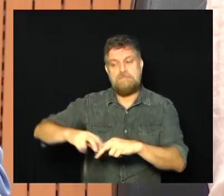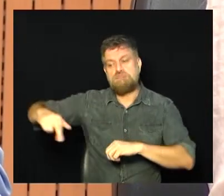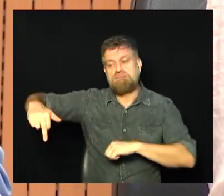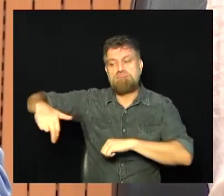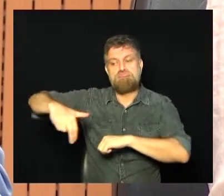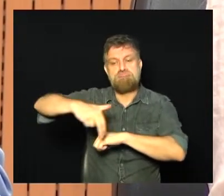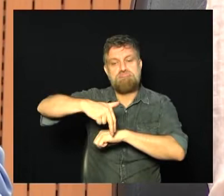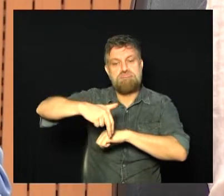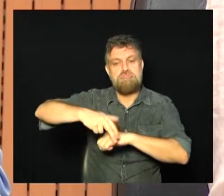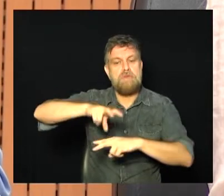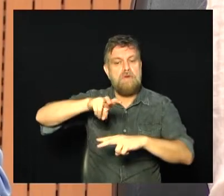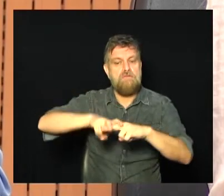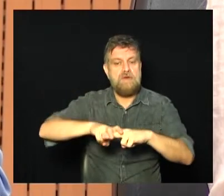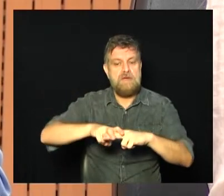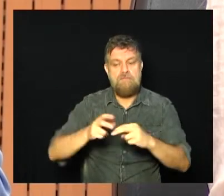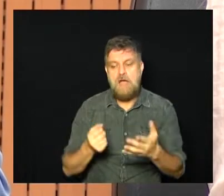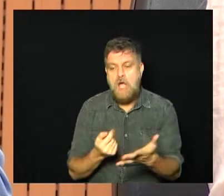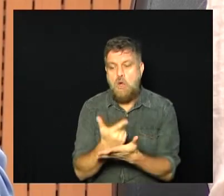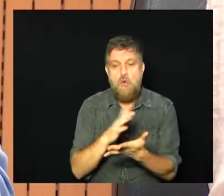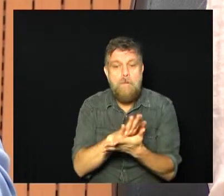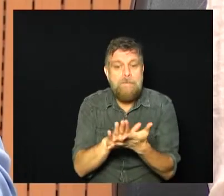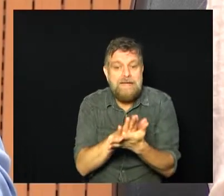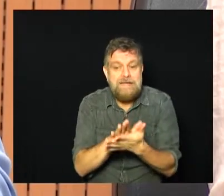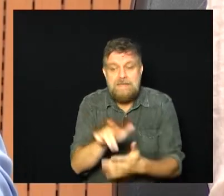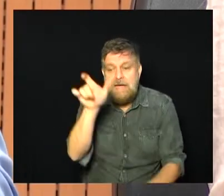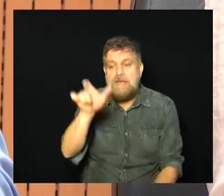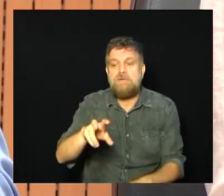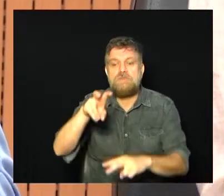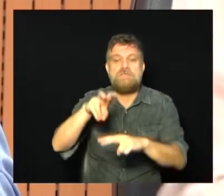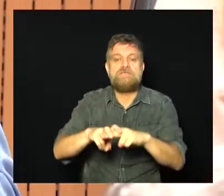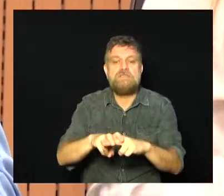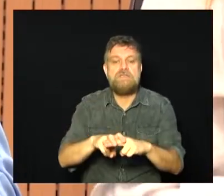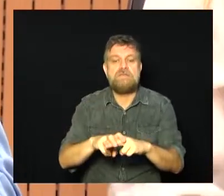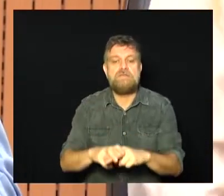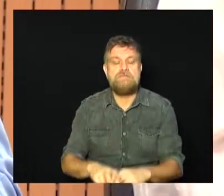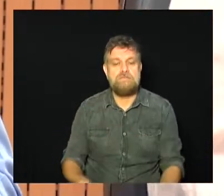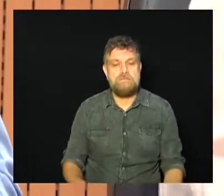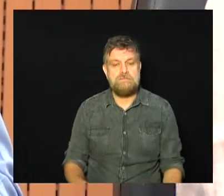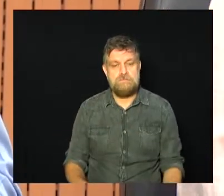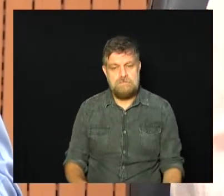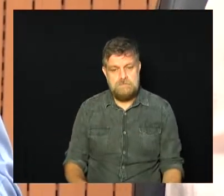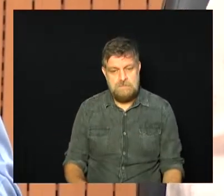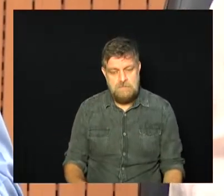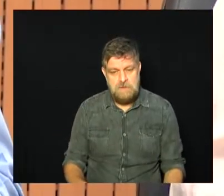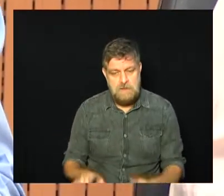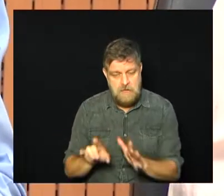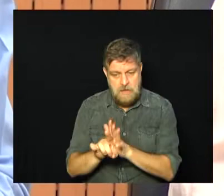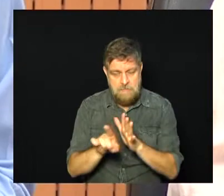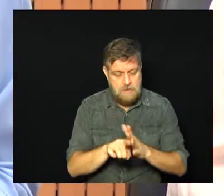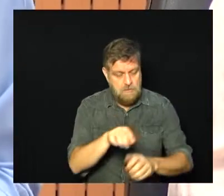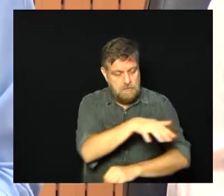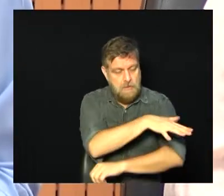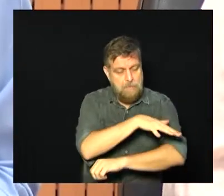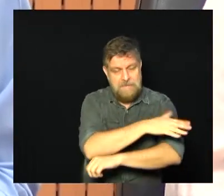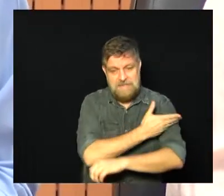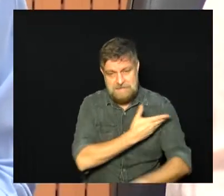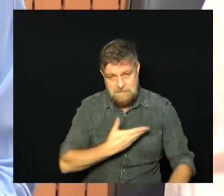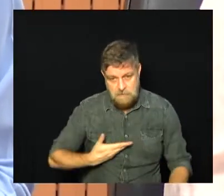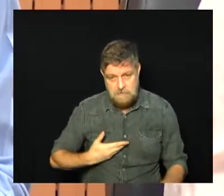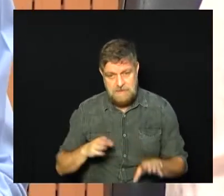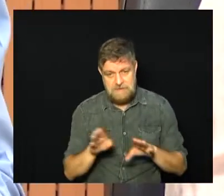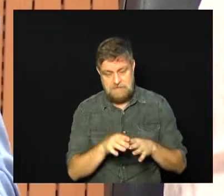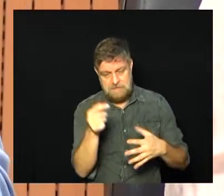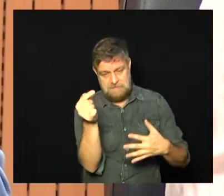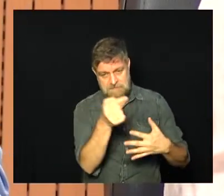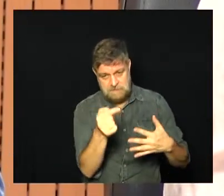vá fazer consumo naquele estabelecimento. Essa questão de estender para as praças públicas foi pontuado aqui, que é